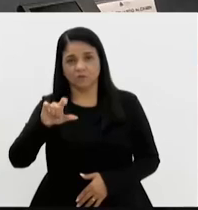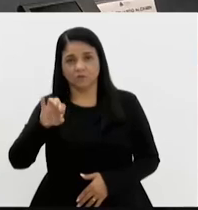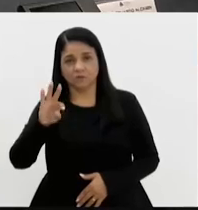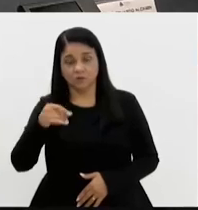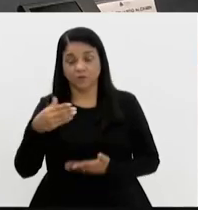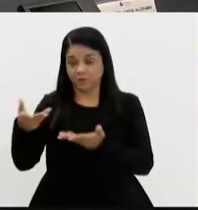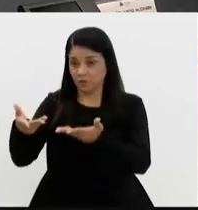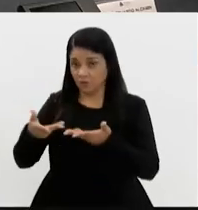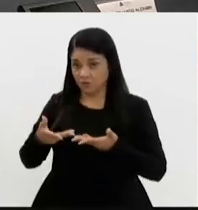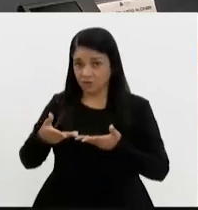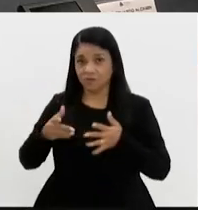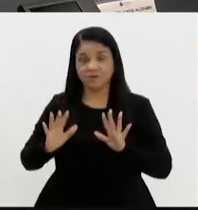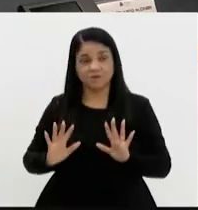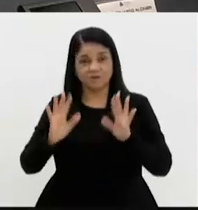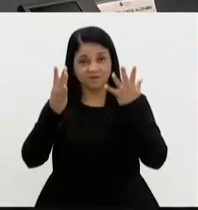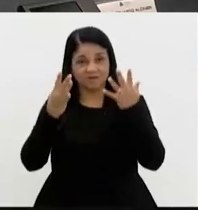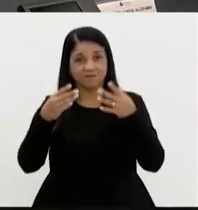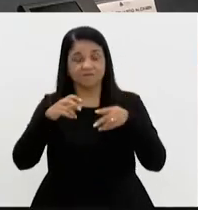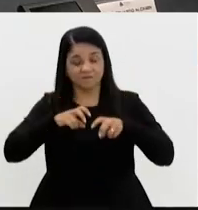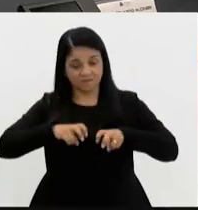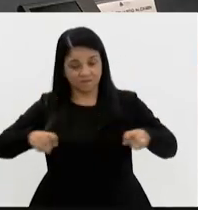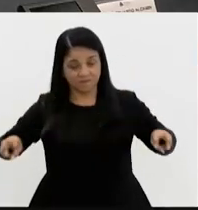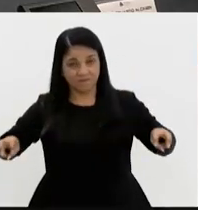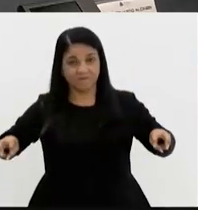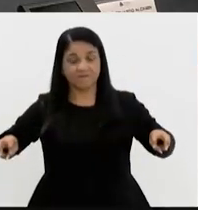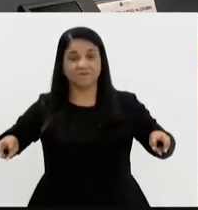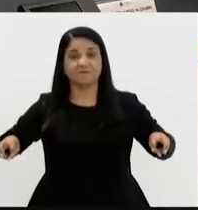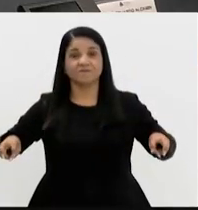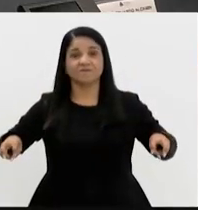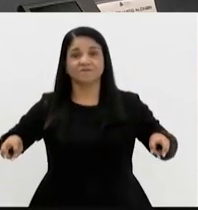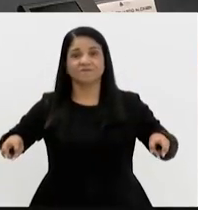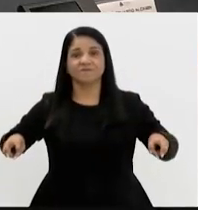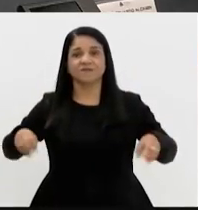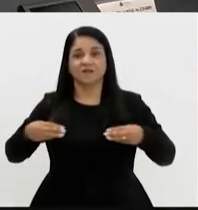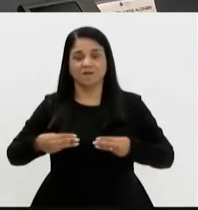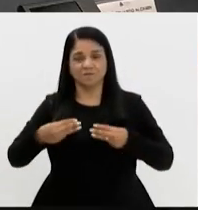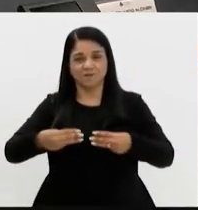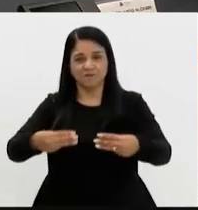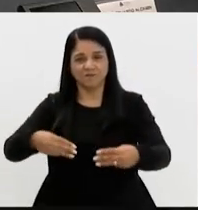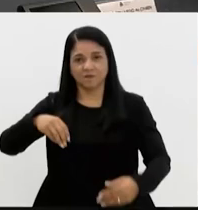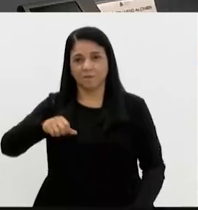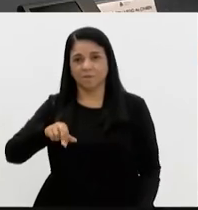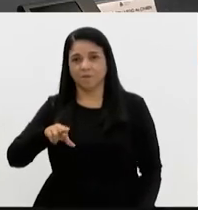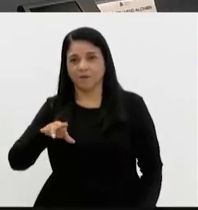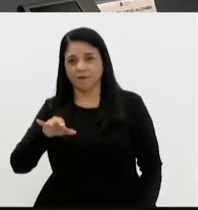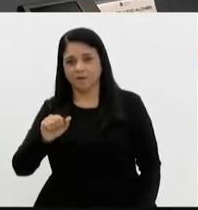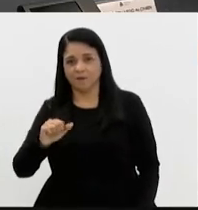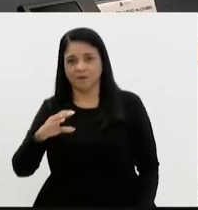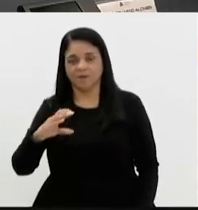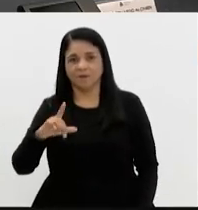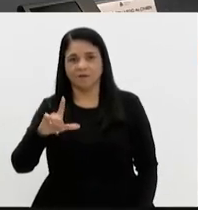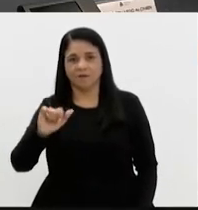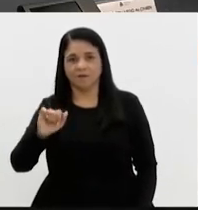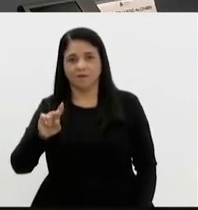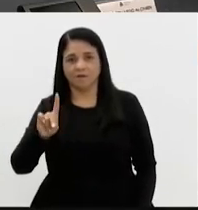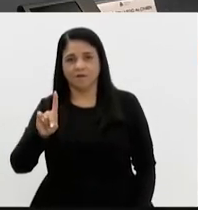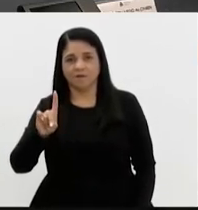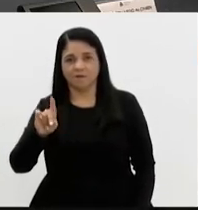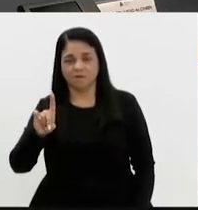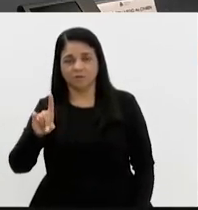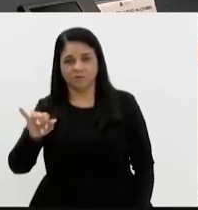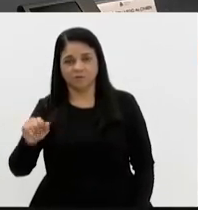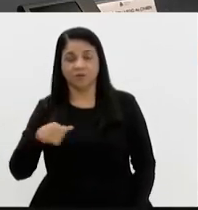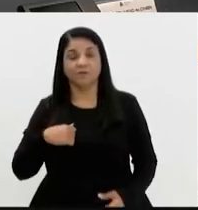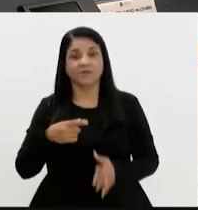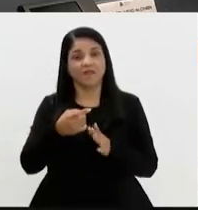convidamos e saudamos também para a composição do segundo painel a ministra Maria Cláudia bueni ex-ministra